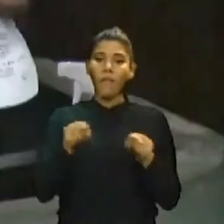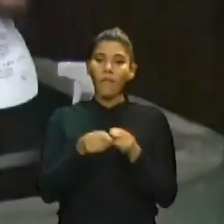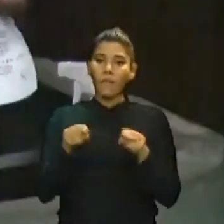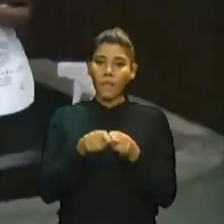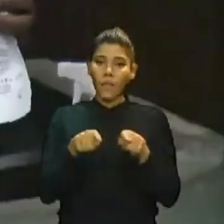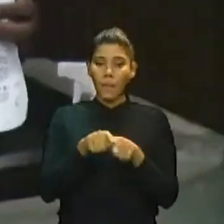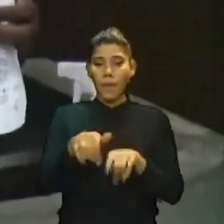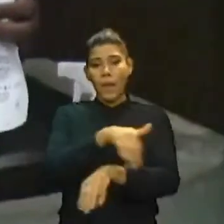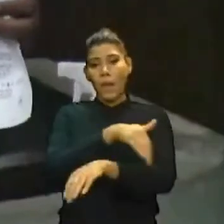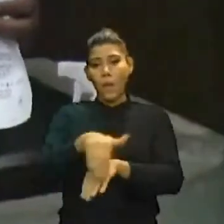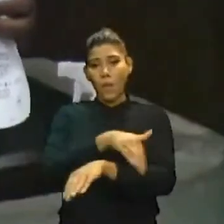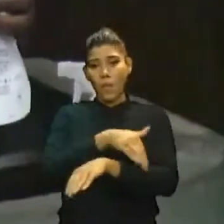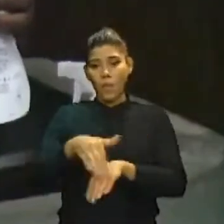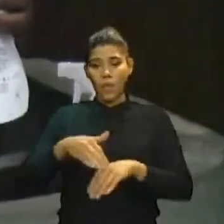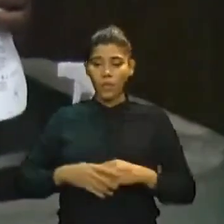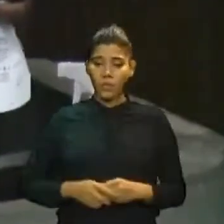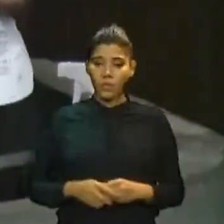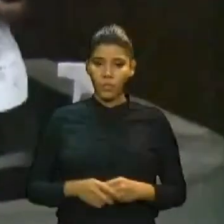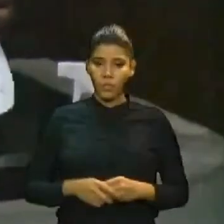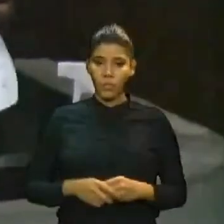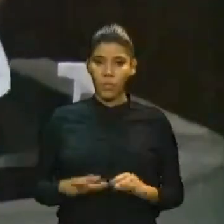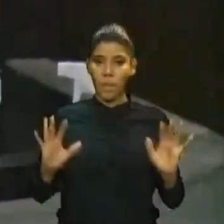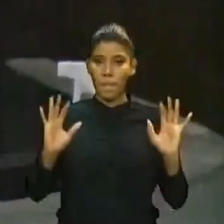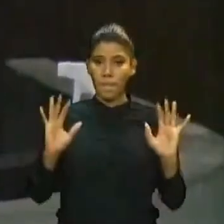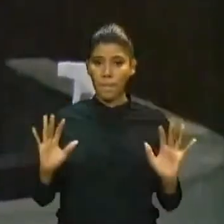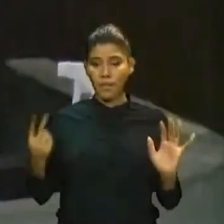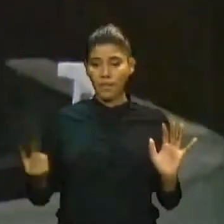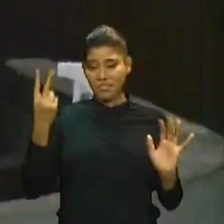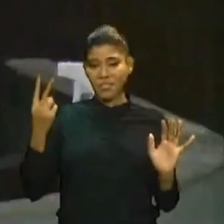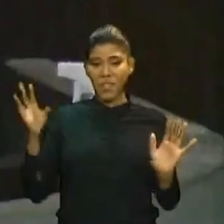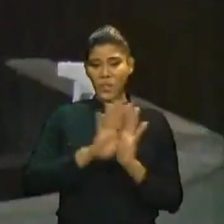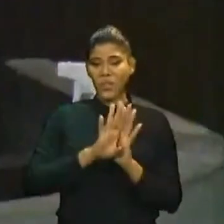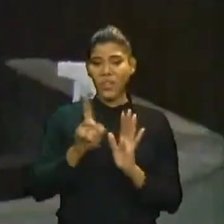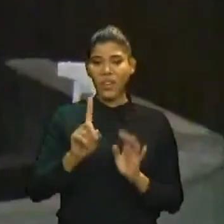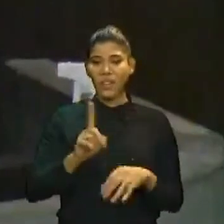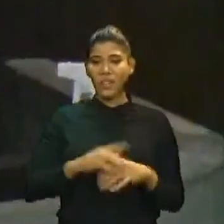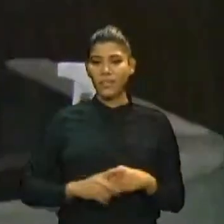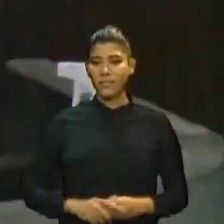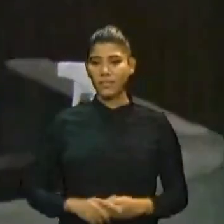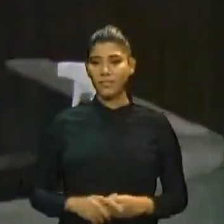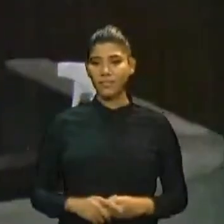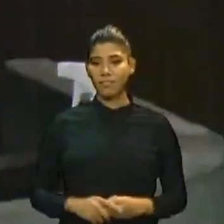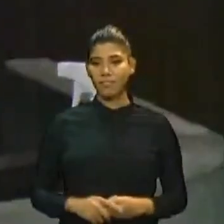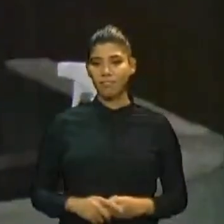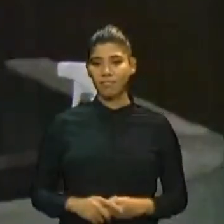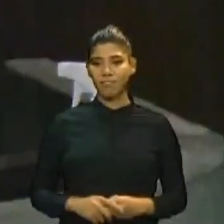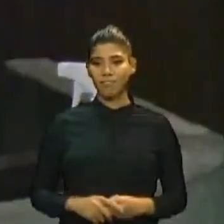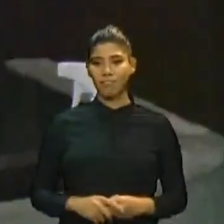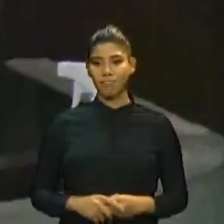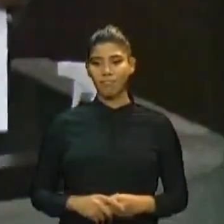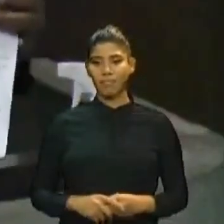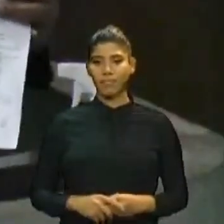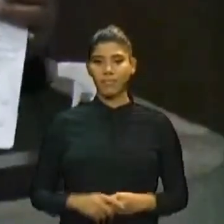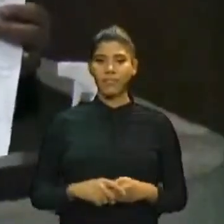estão nas ruas combatendo facção. Mas esse reconhecimento não vem. Esse reconhecimento não vem.